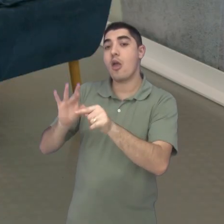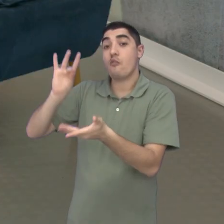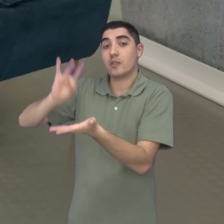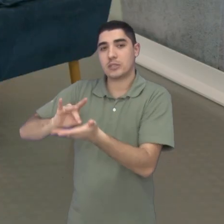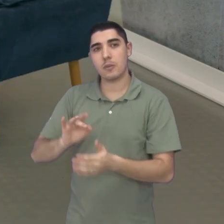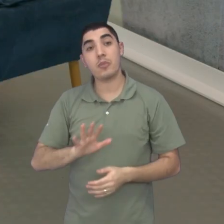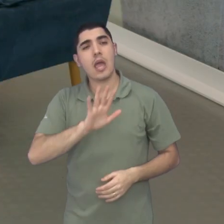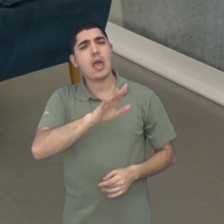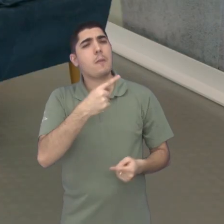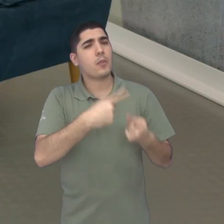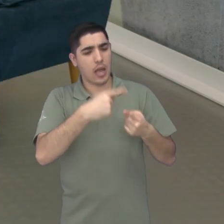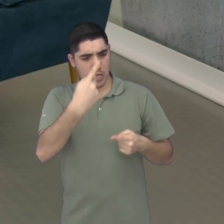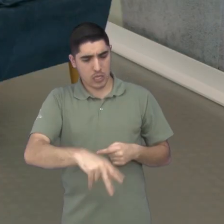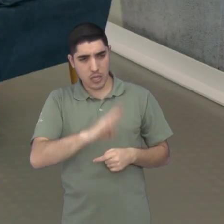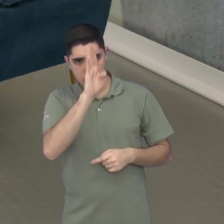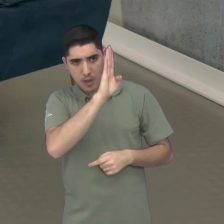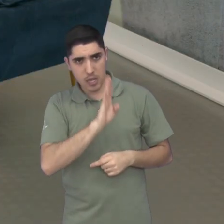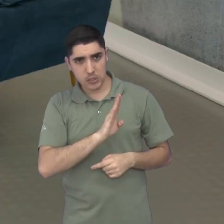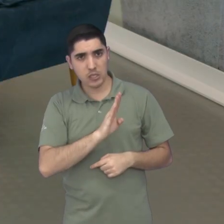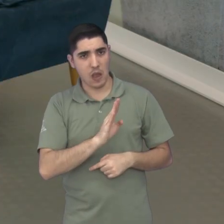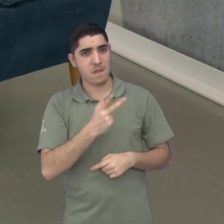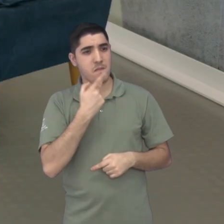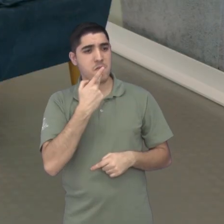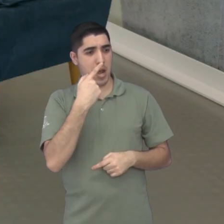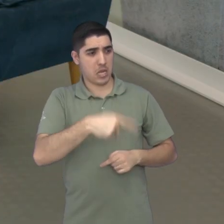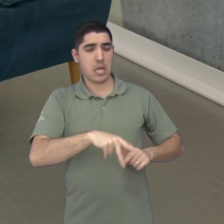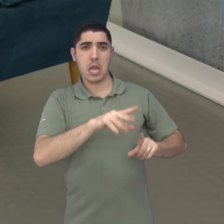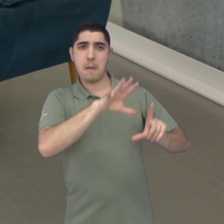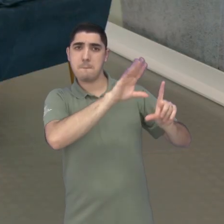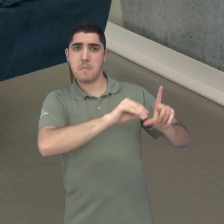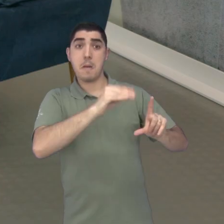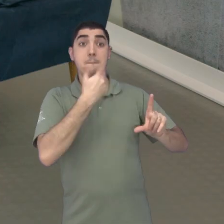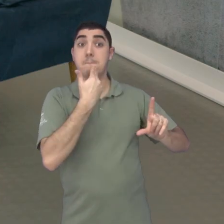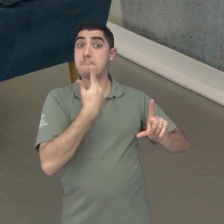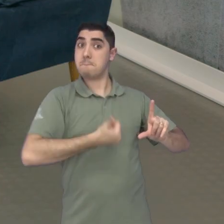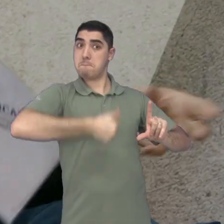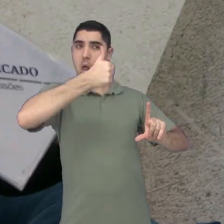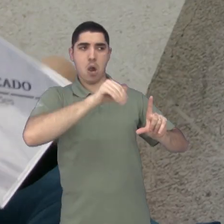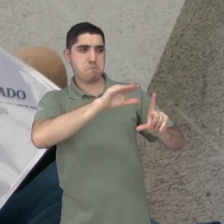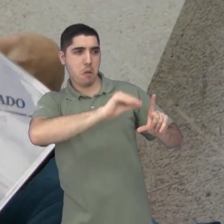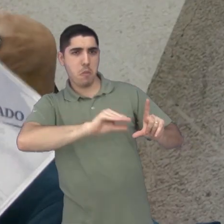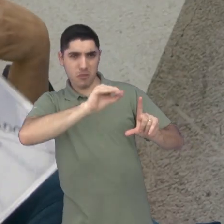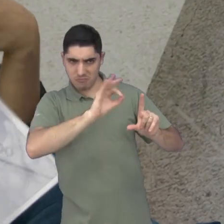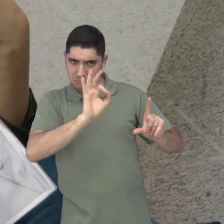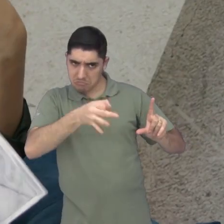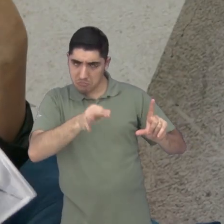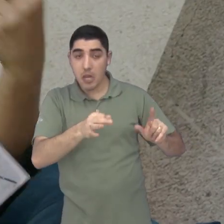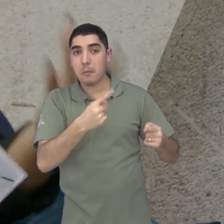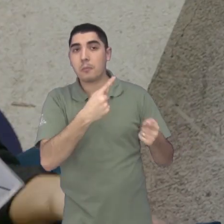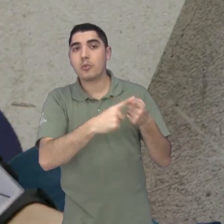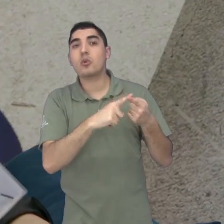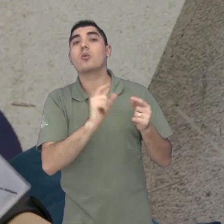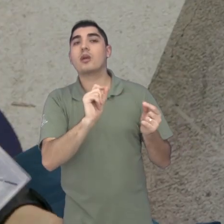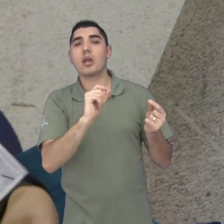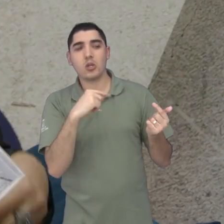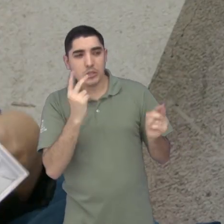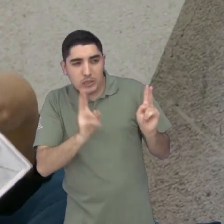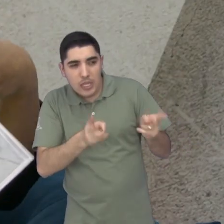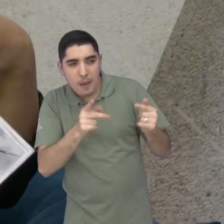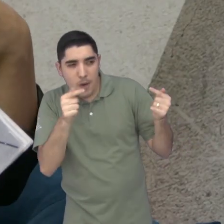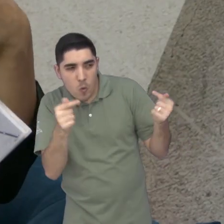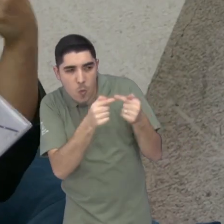né, a dublagem, falam que é uma das melhores, a brasileira. É por conta da gente colocar as